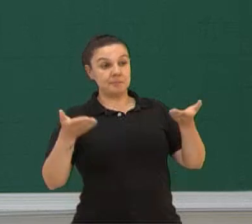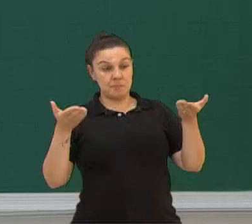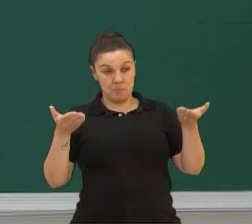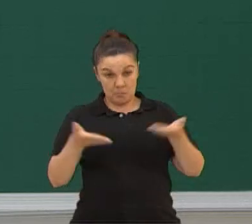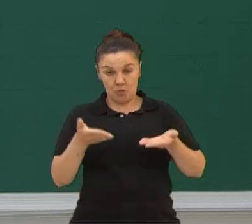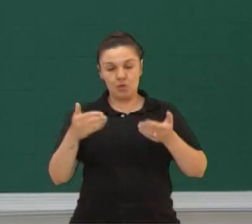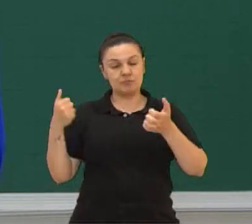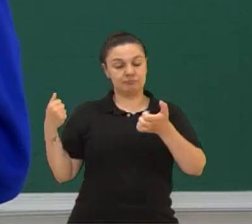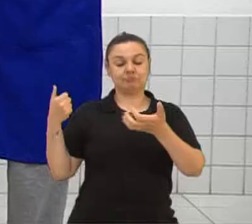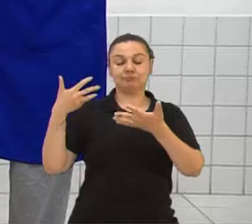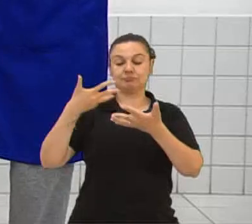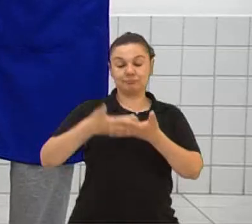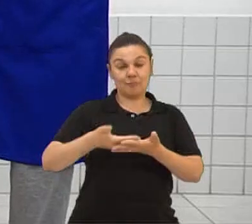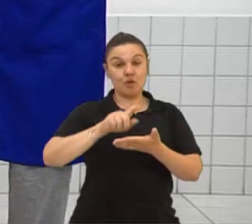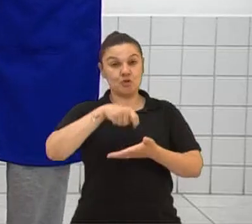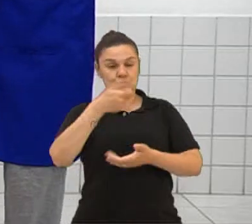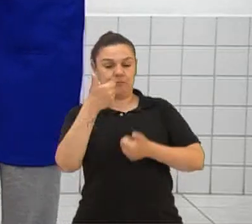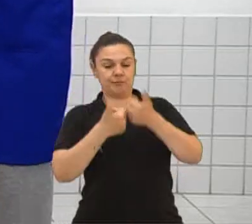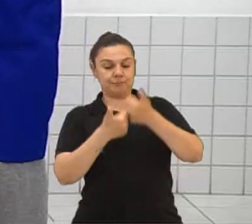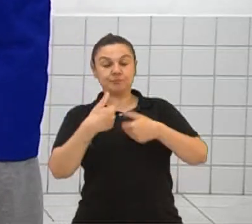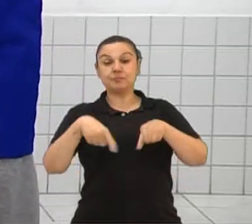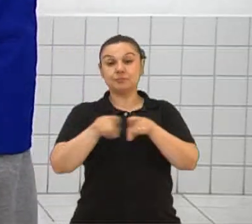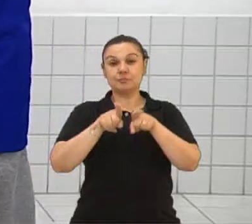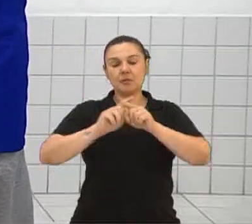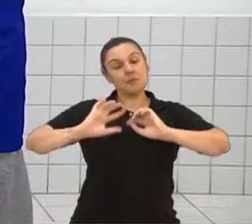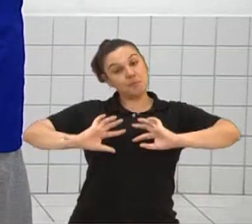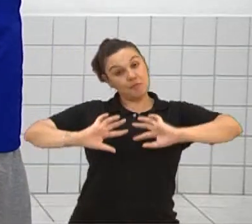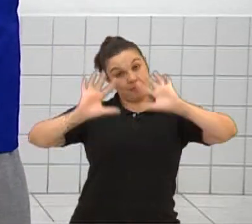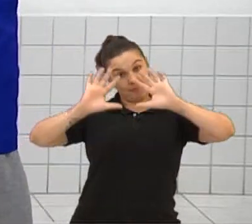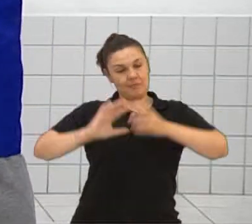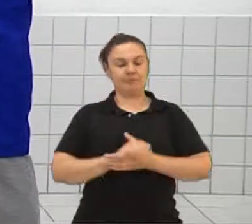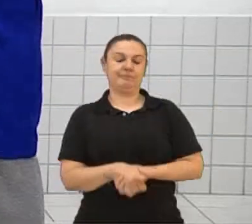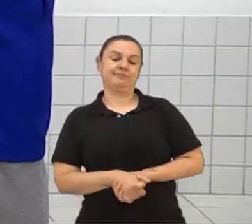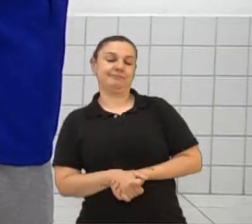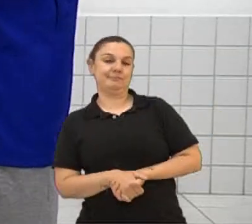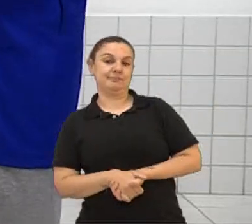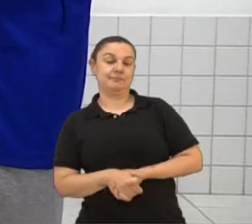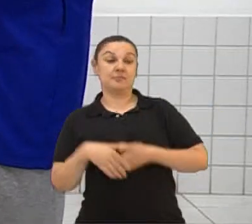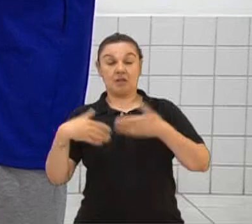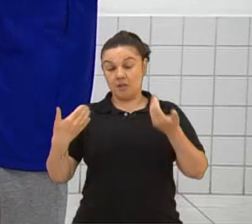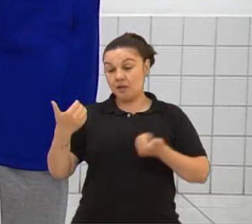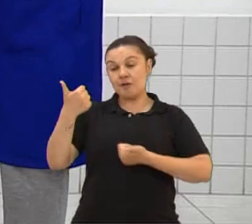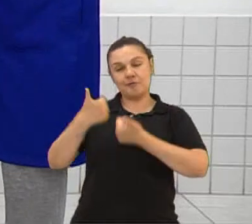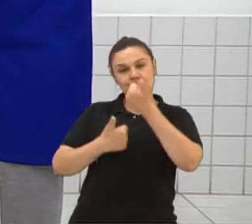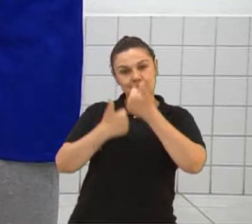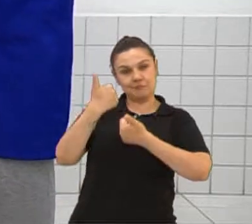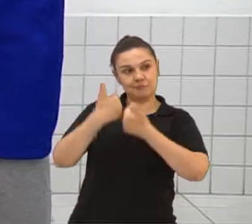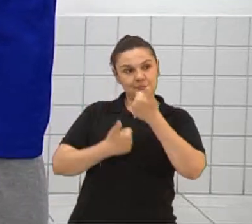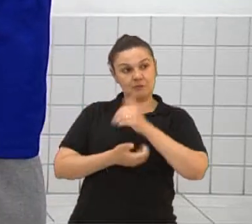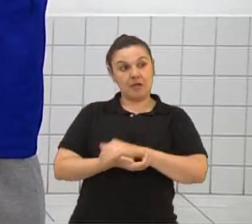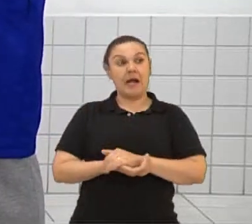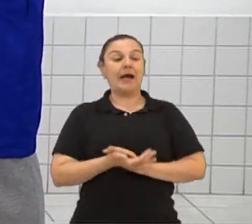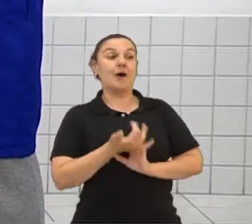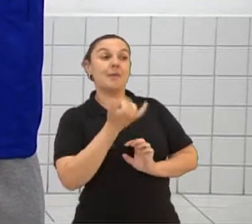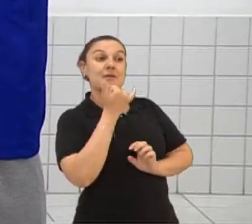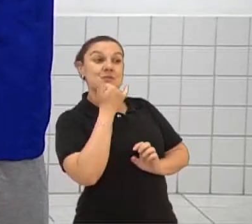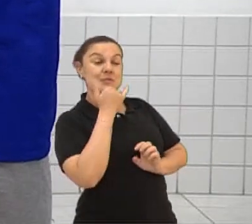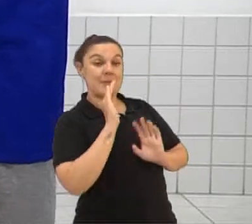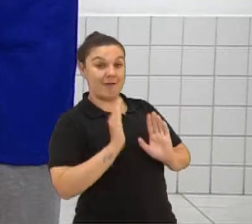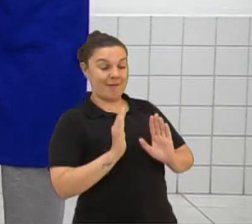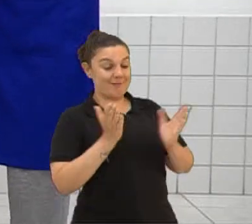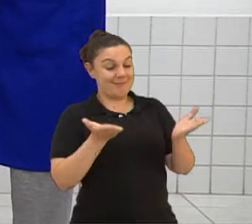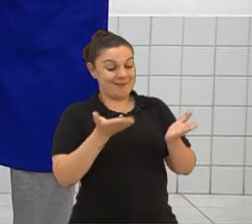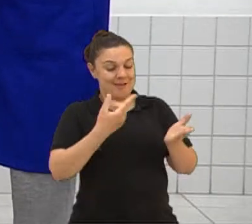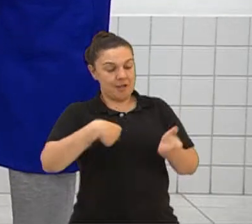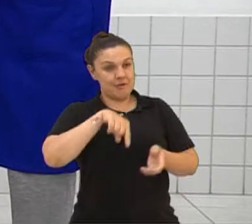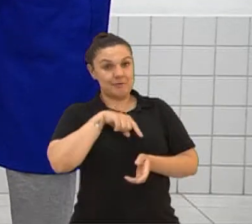vamos fazer uma retomada falando sobre o futebol e depois nós vamos falar sobre o voleibol. E sobre o futebol, né? Então nós podemos falar para